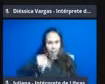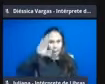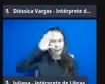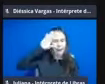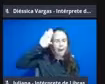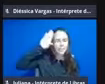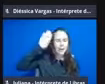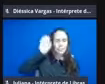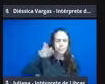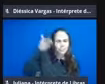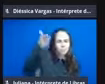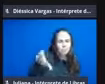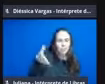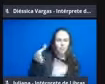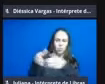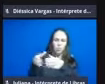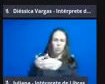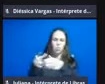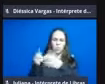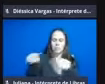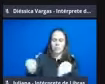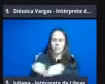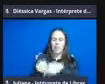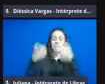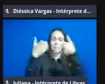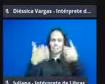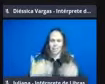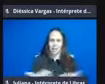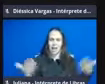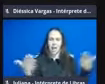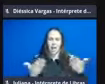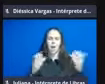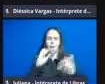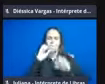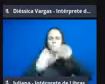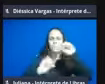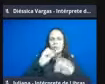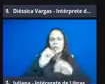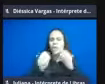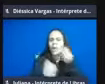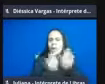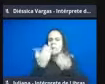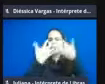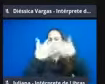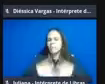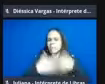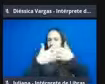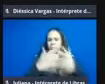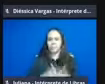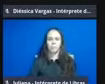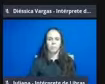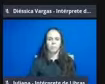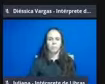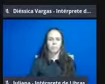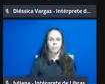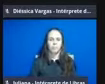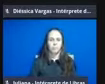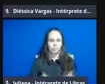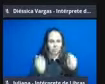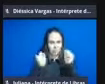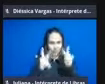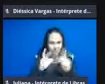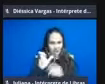acadêmicas que participou desse projeto, vai explicar um pouquinho e falar um pouquinho sobre isso, como foi feito. Pode ser, Carol?